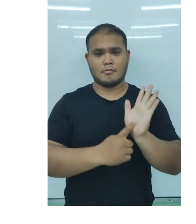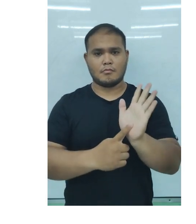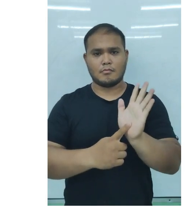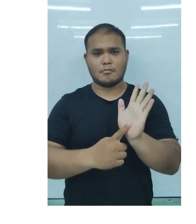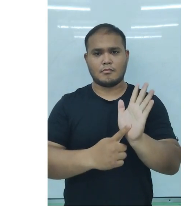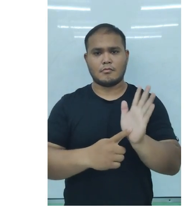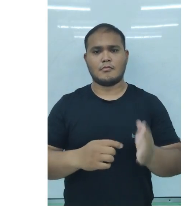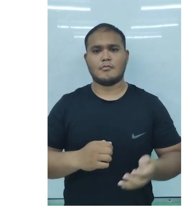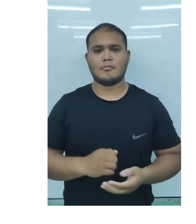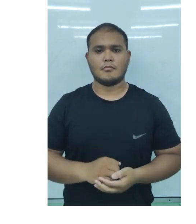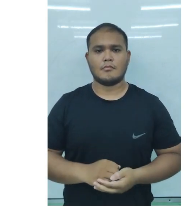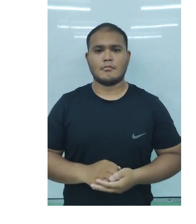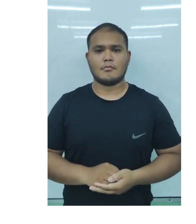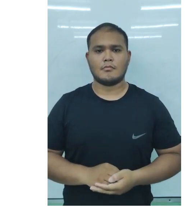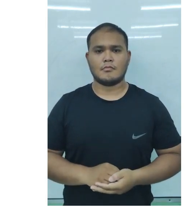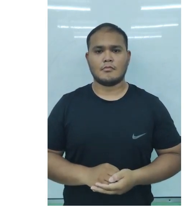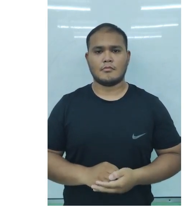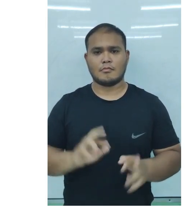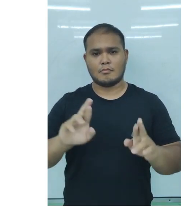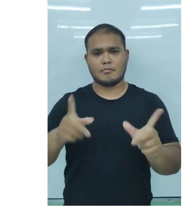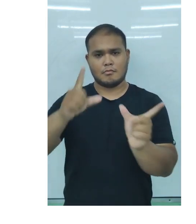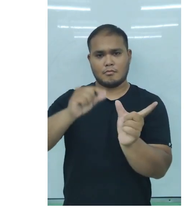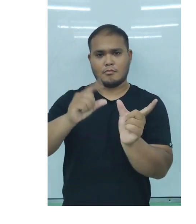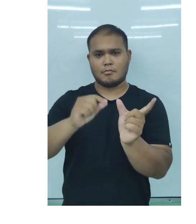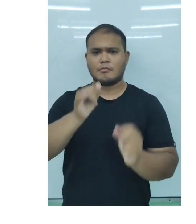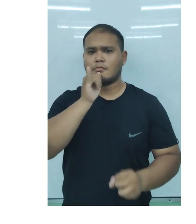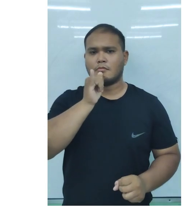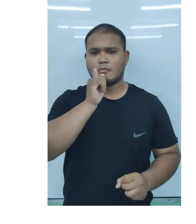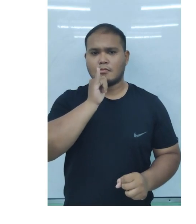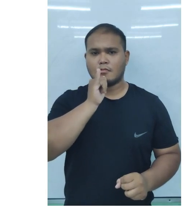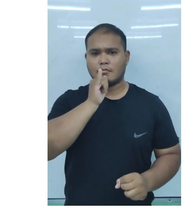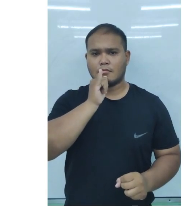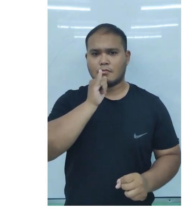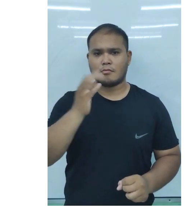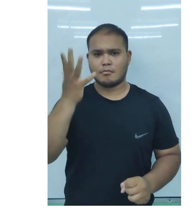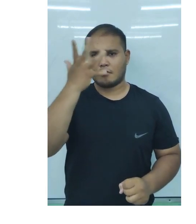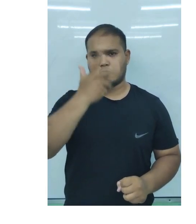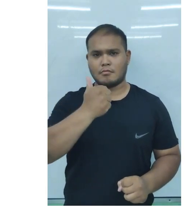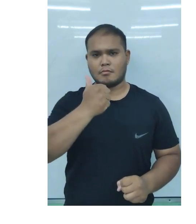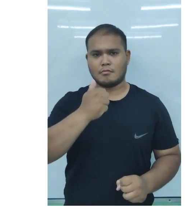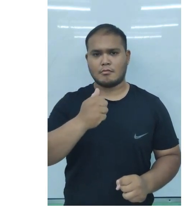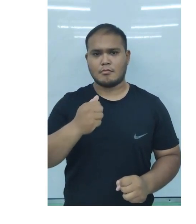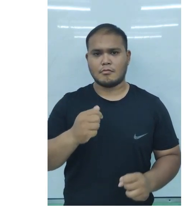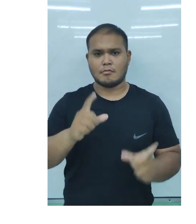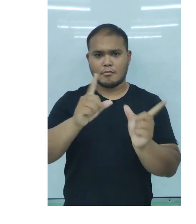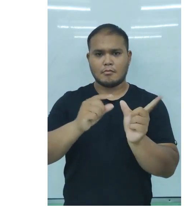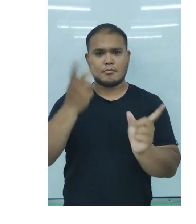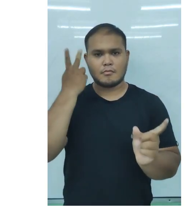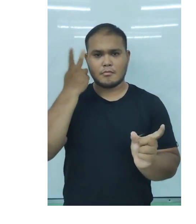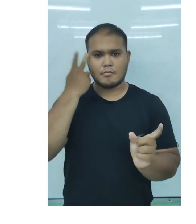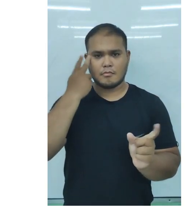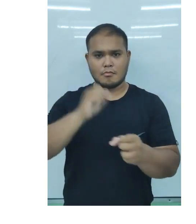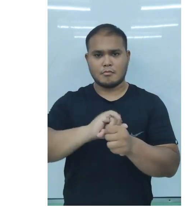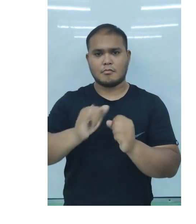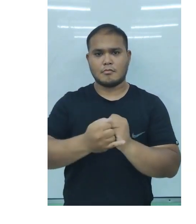e podem ser expressados em diferentes graus. Por exemplo, belo, no grau normal, né? O adjetivo no